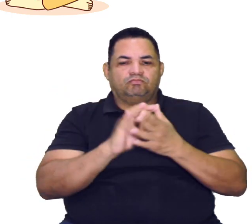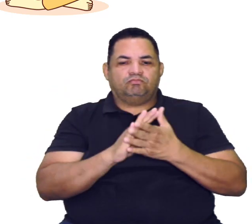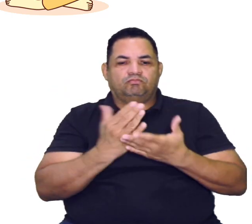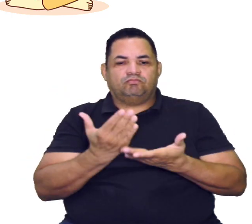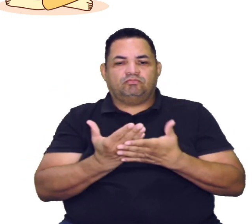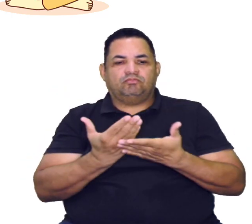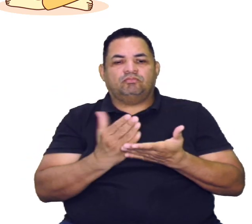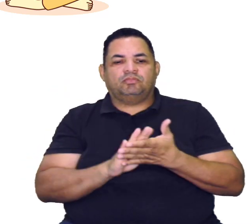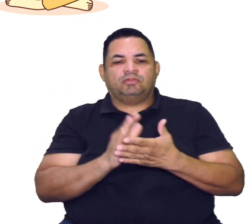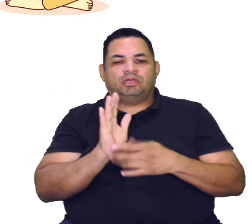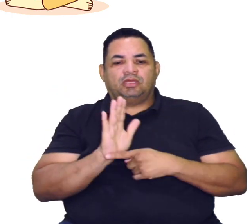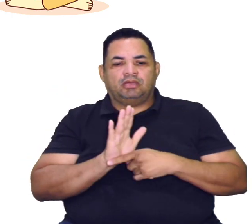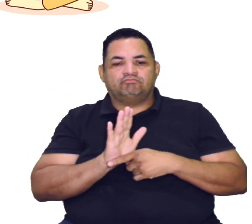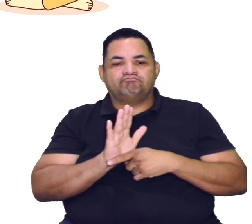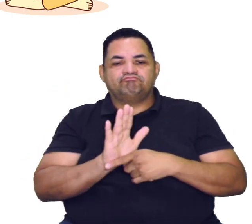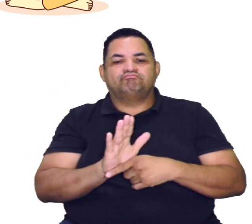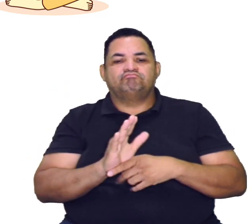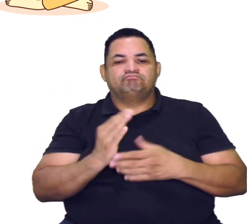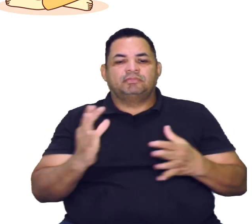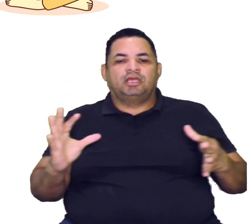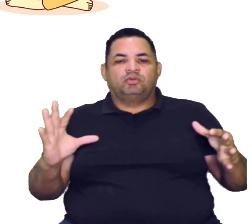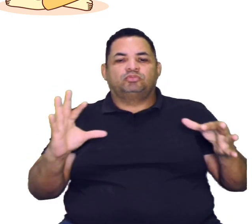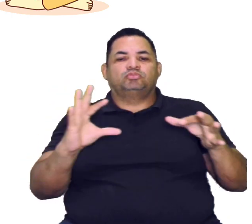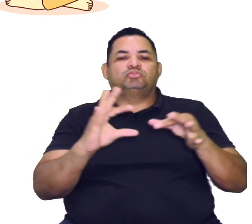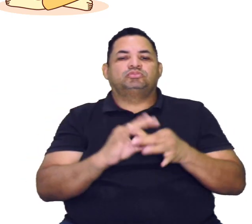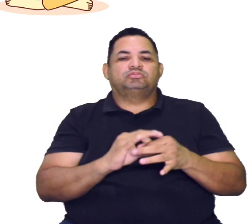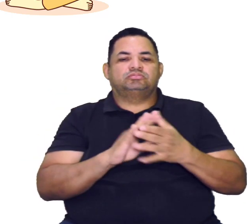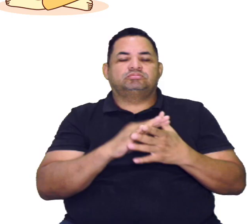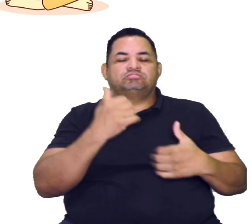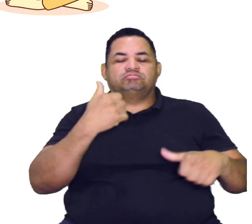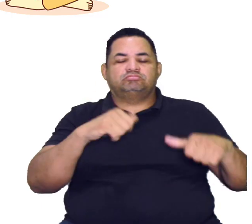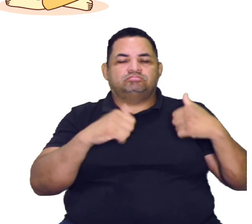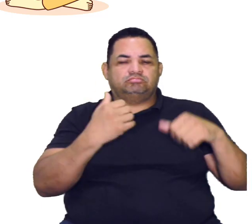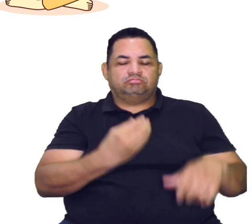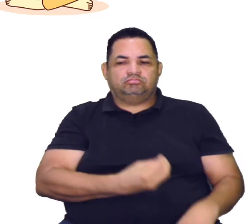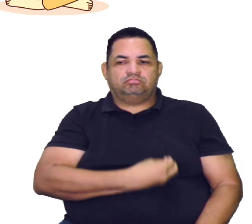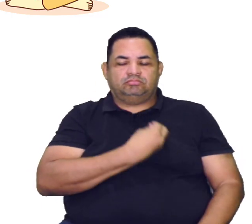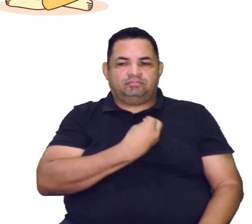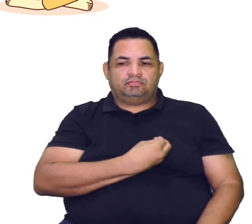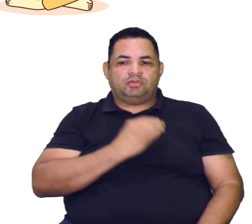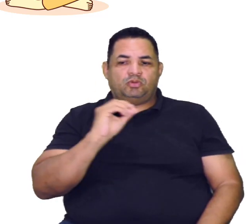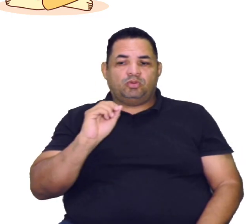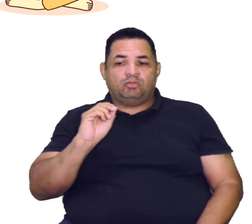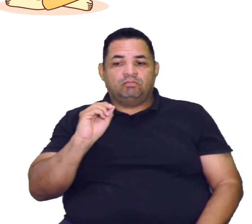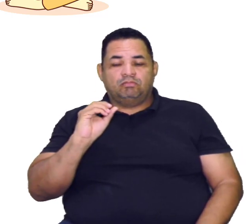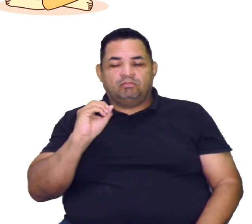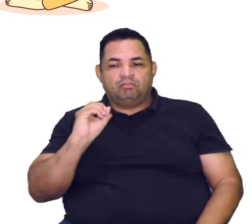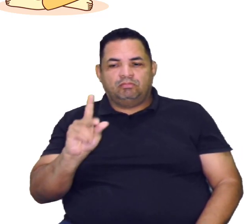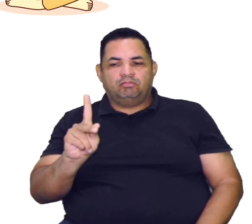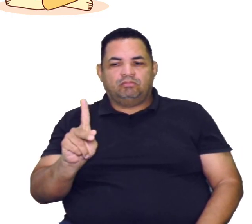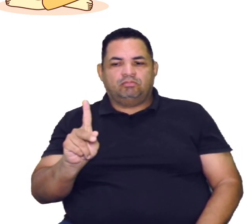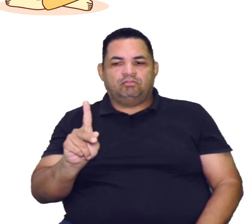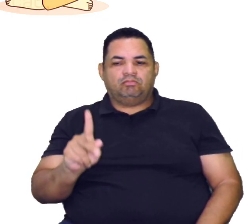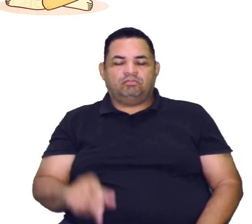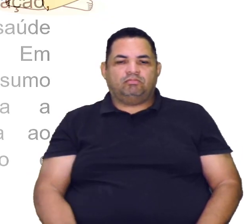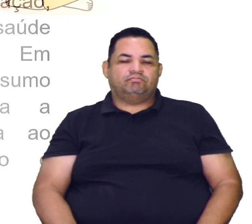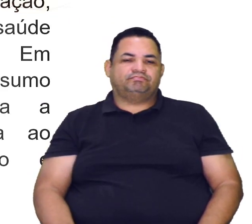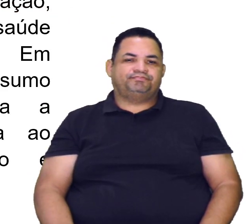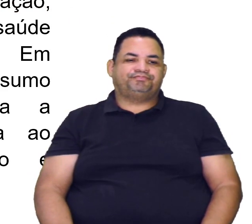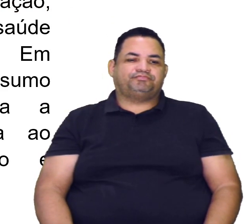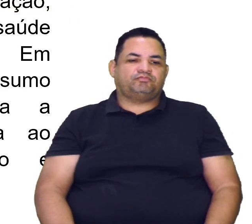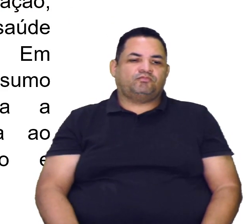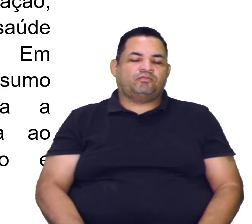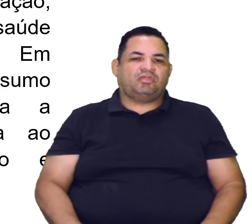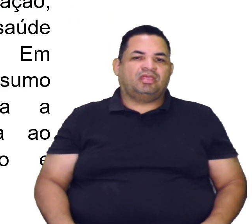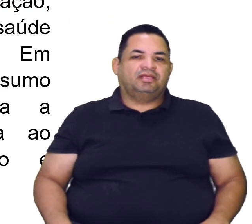vai contar nesse contexto de qualidade de vida, certo? Ok? Então, bora lá.